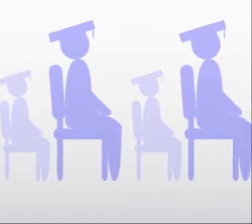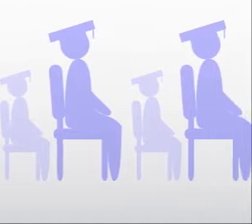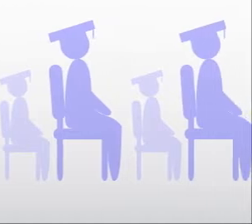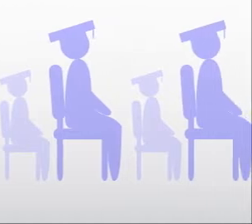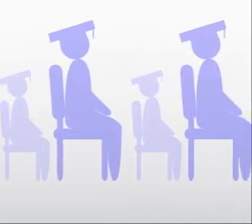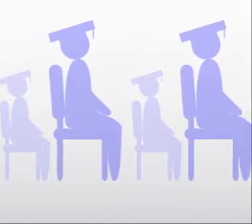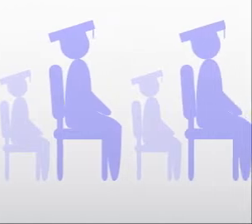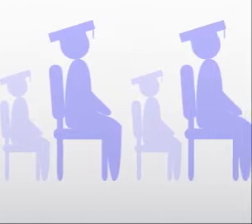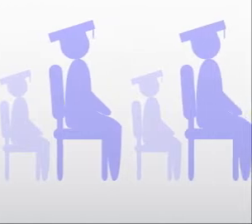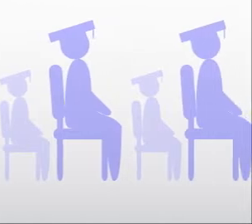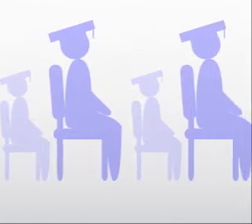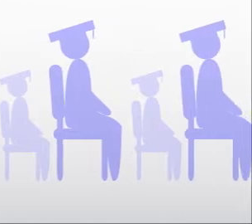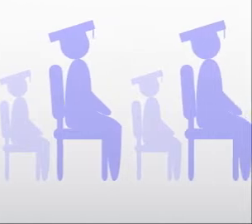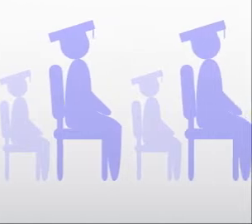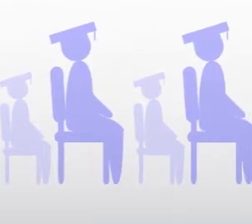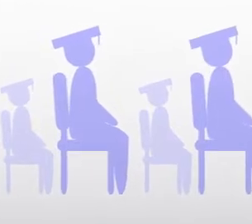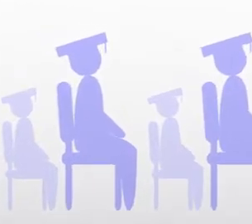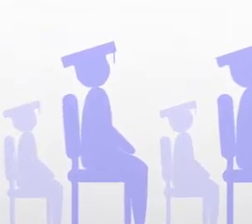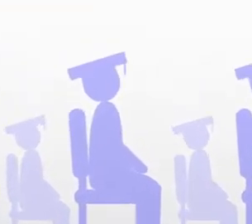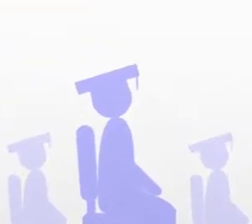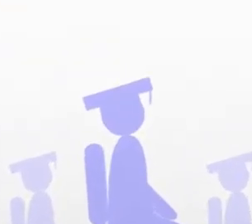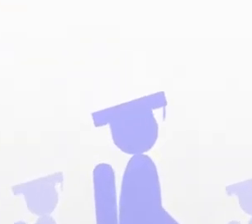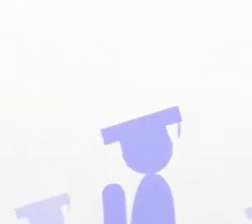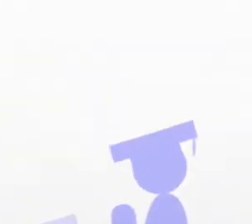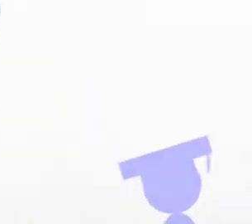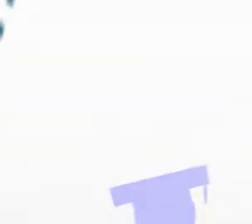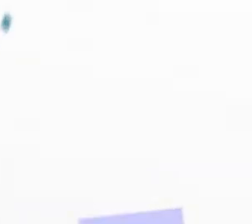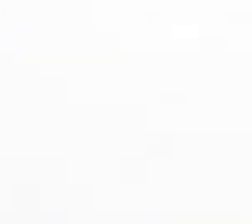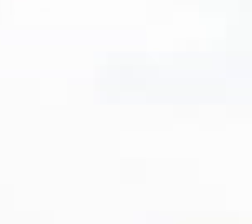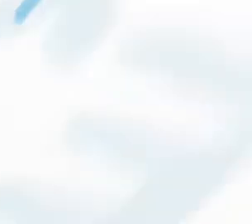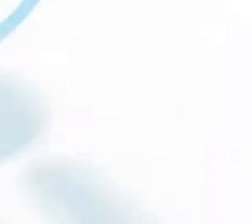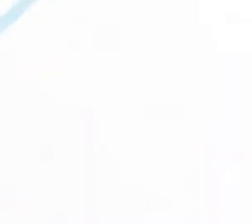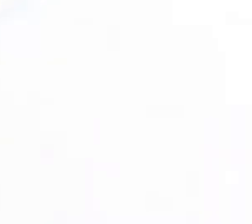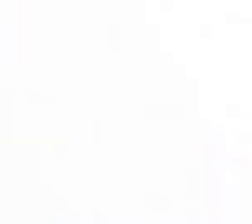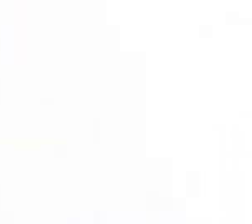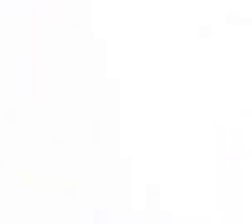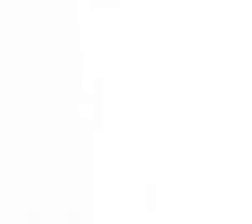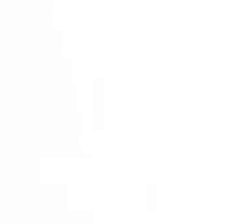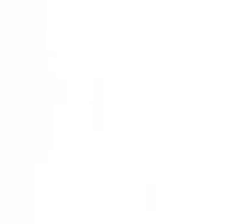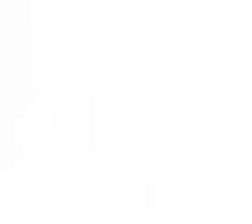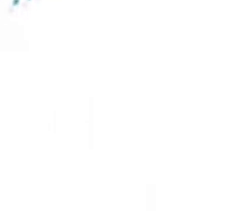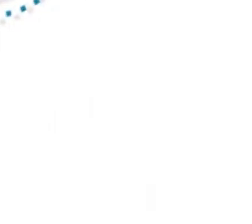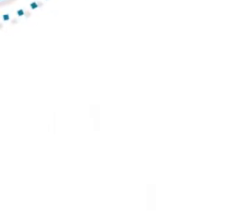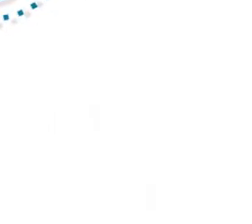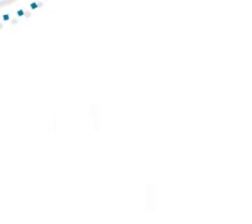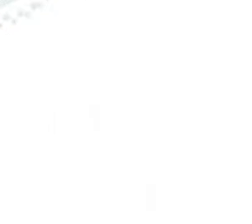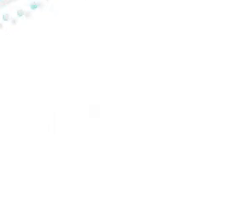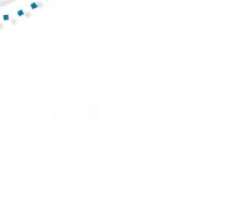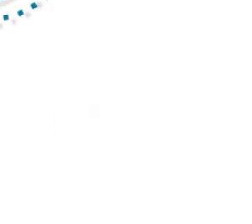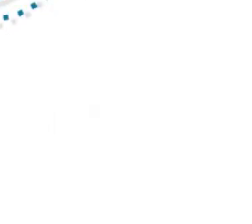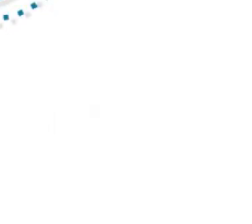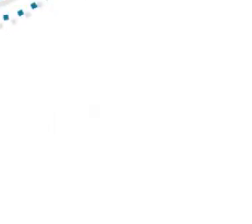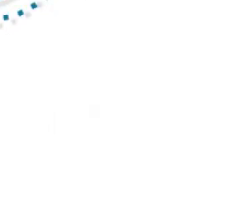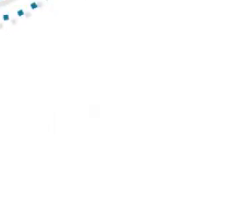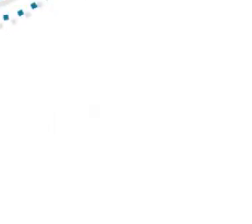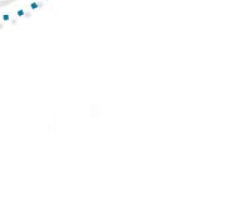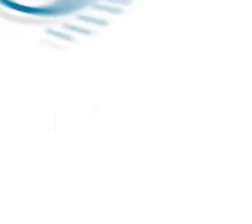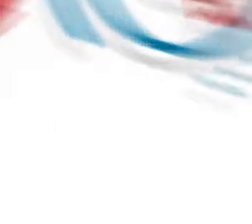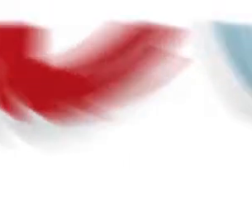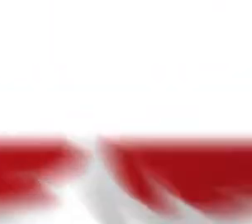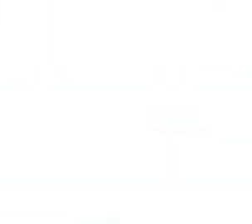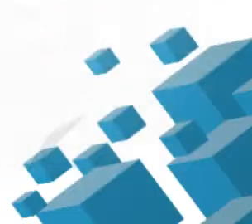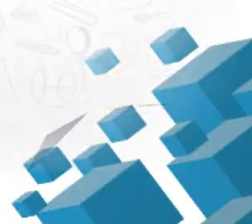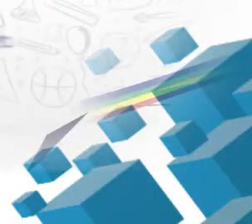imagens aparecem, onde o boneco passa por etapas e chega à formatura. Logo é Jatec.